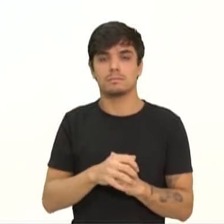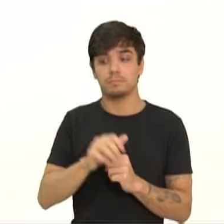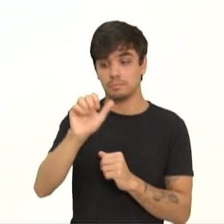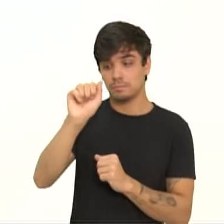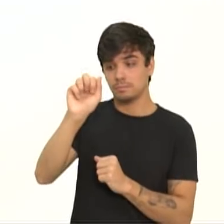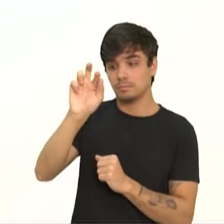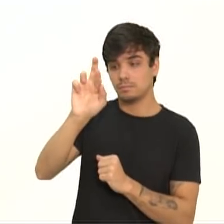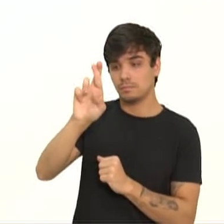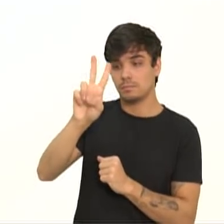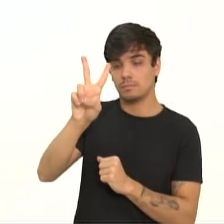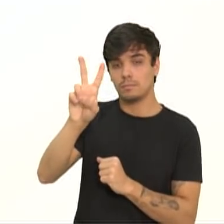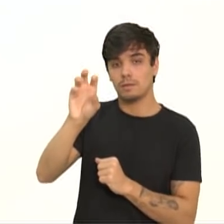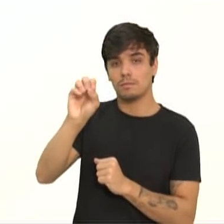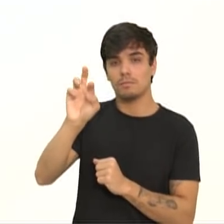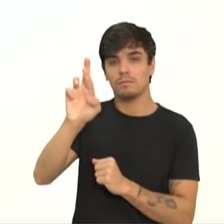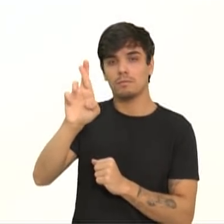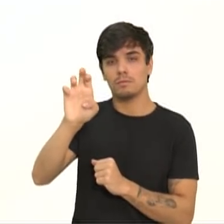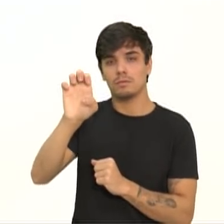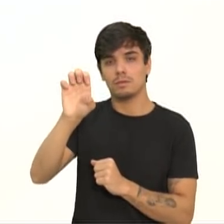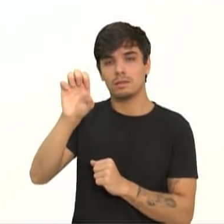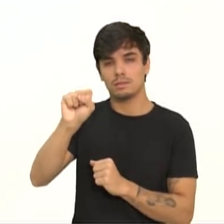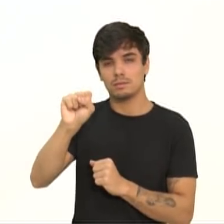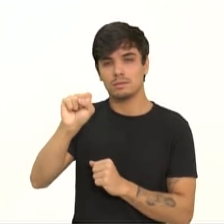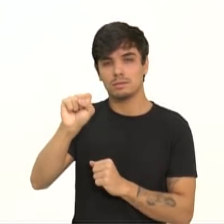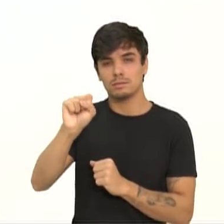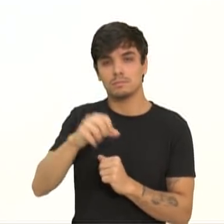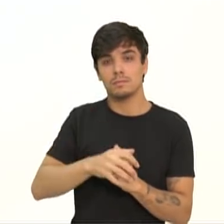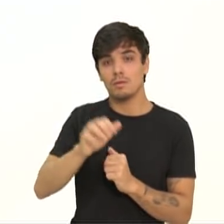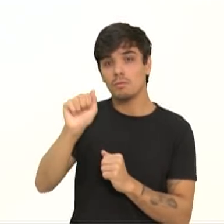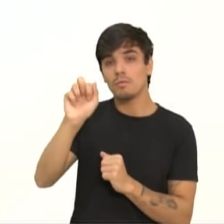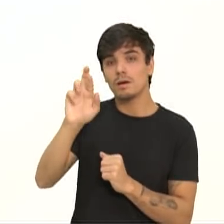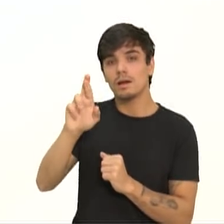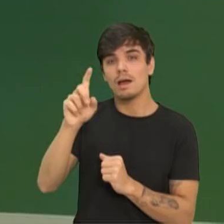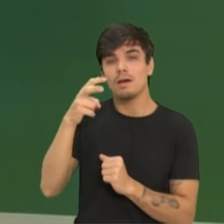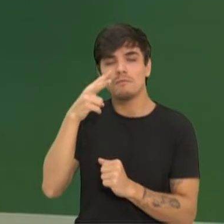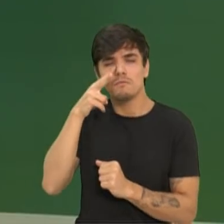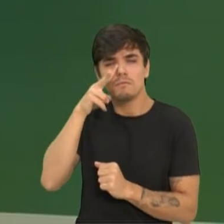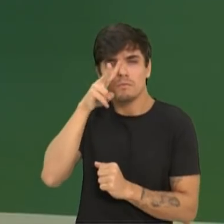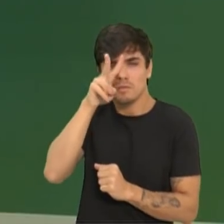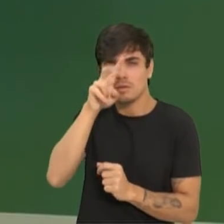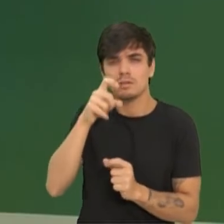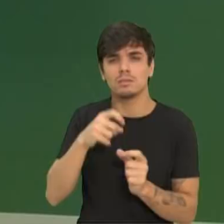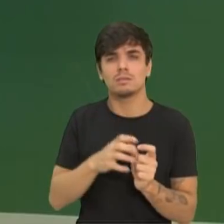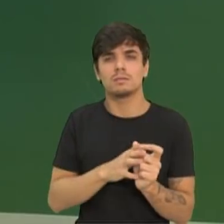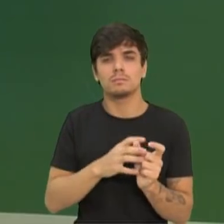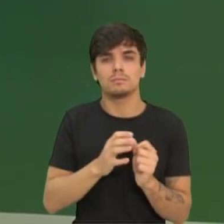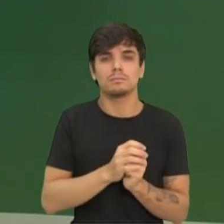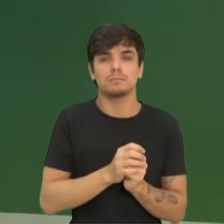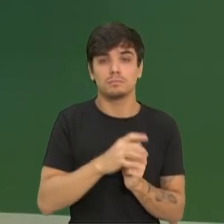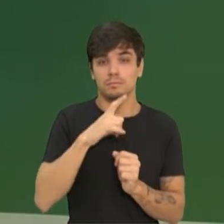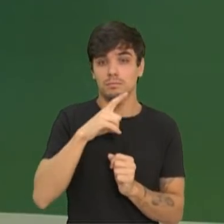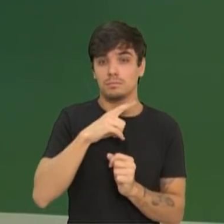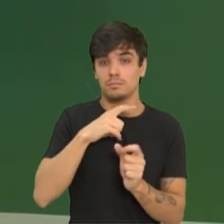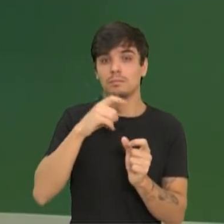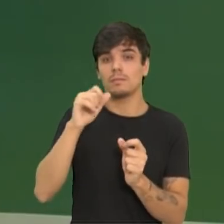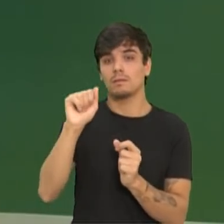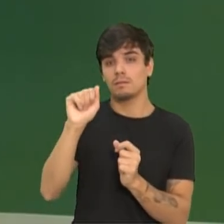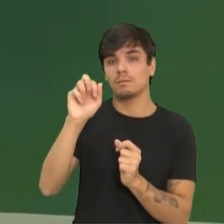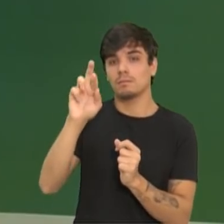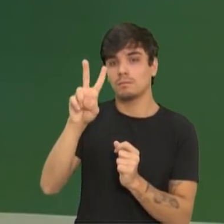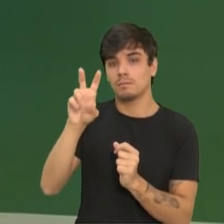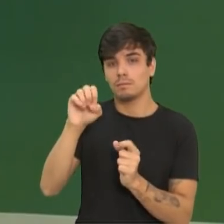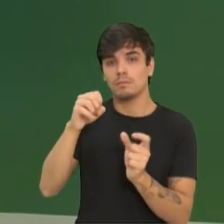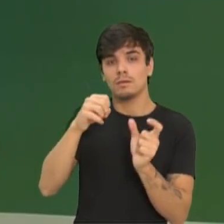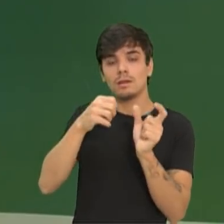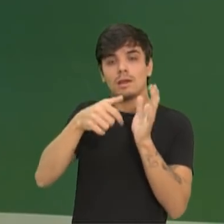Árvores. O ar é a sílaba mais forte, a tônica. É a antepenúltima. Nós temos o res, o vo e o ar. É